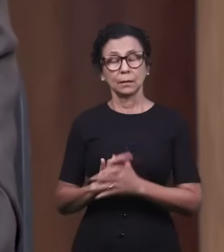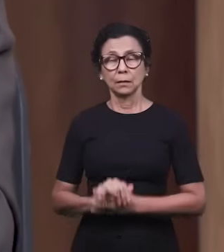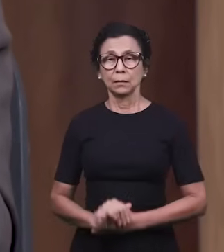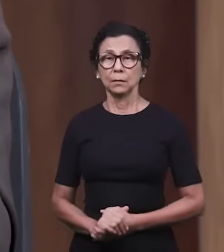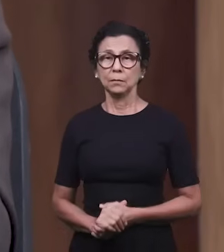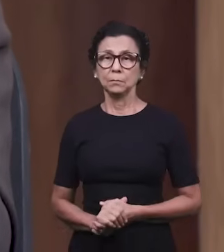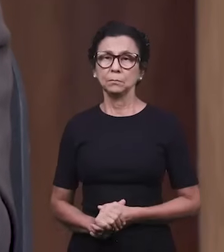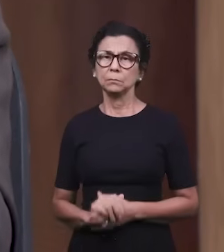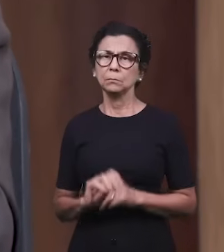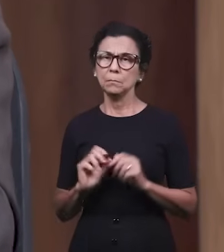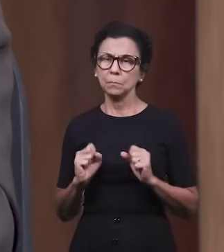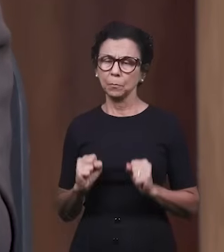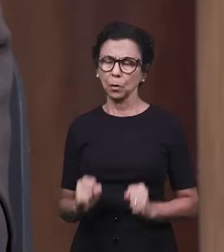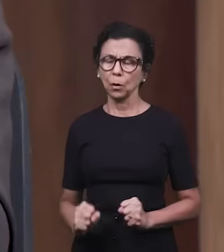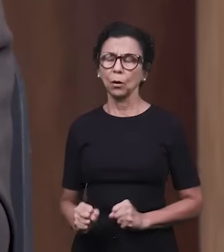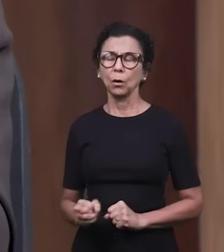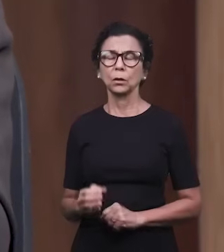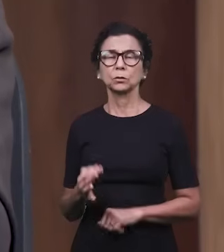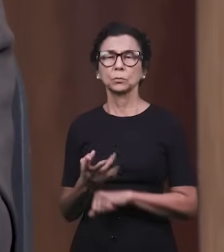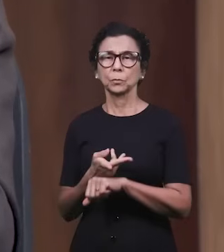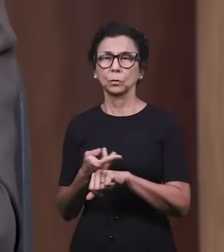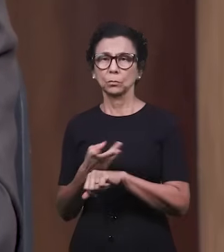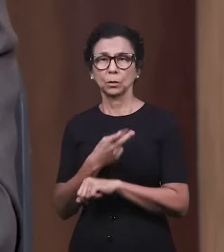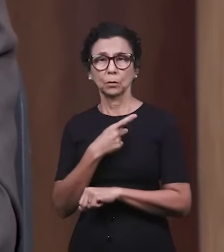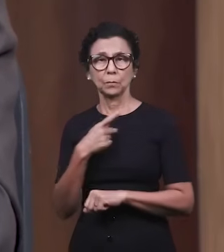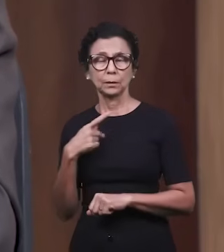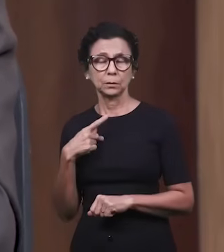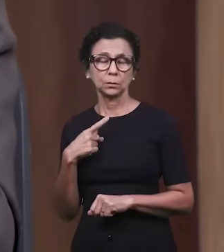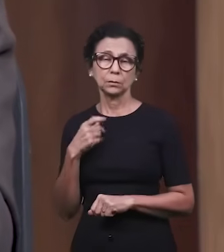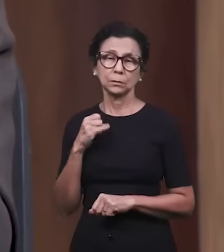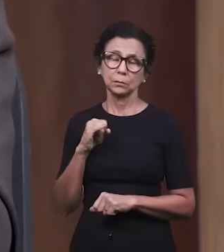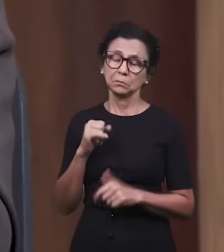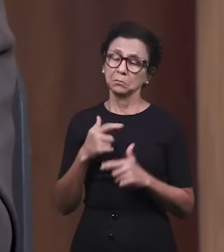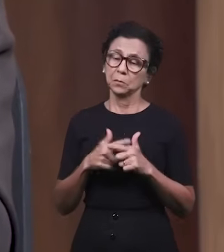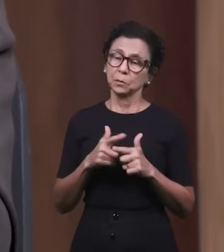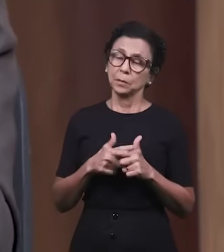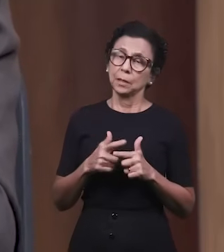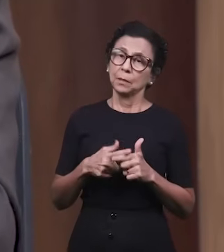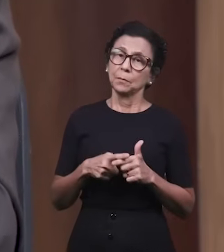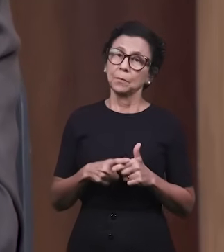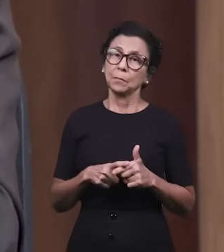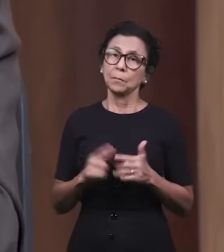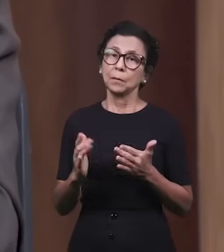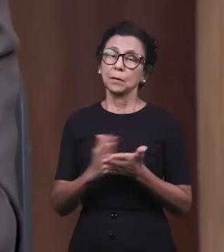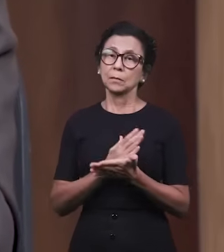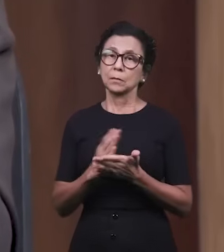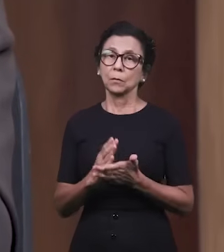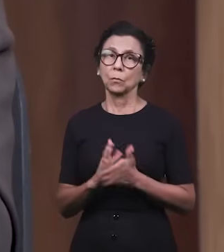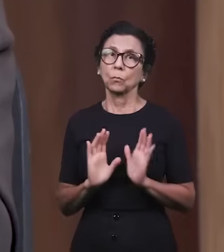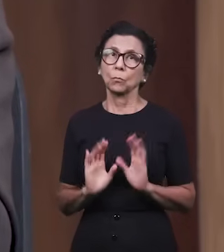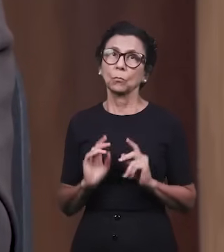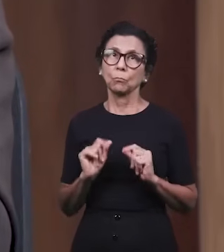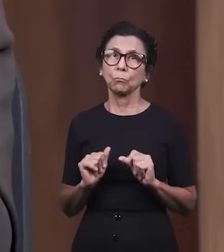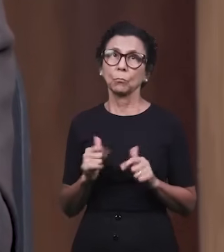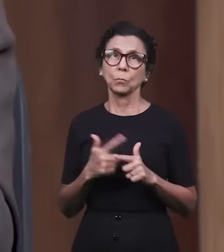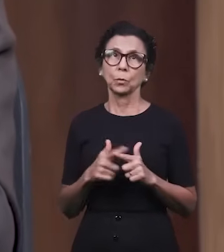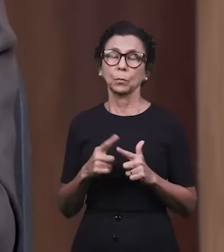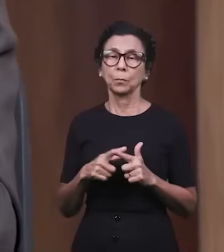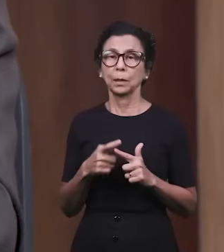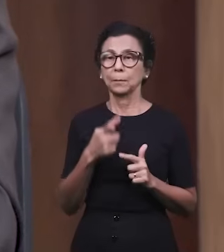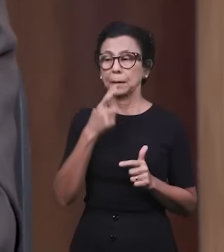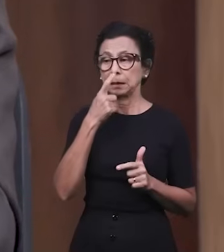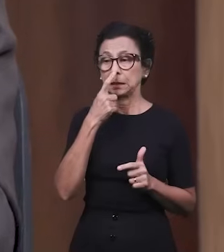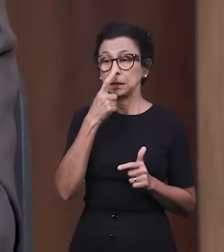procurado em certas questões na igreja, mas quando se tratar de alguma questão de foro íntimo, de alguma coisa